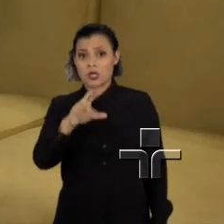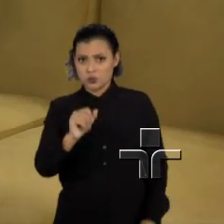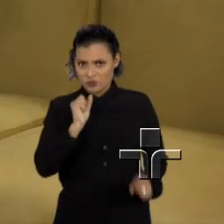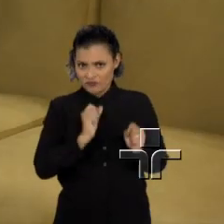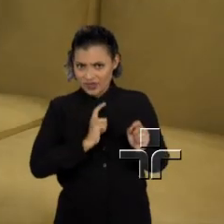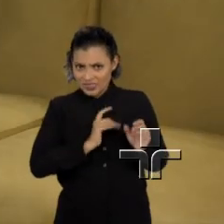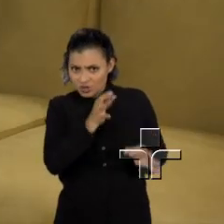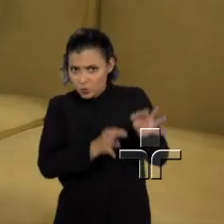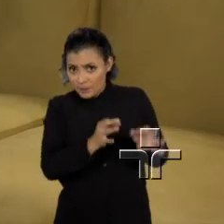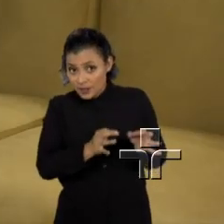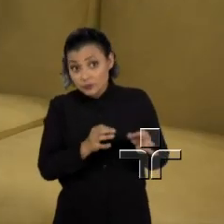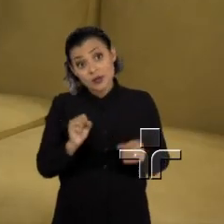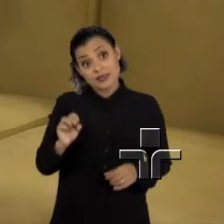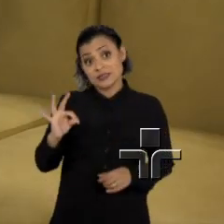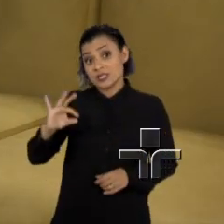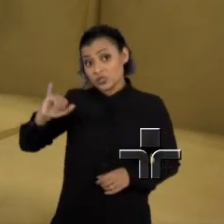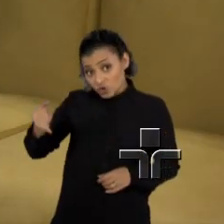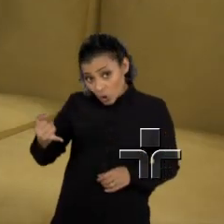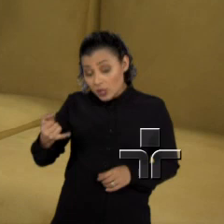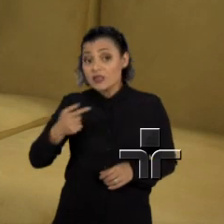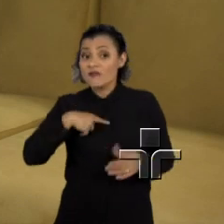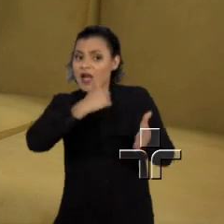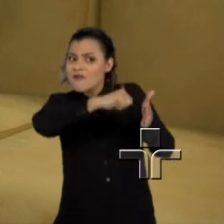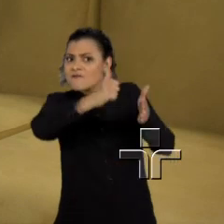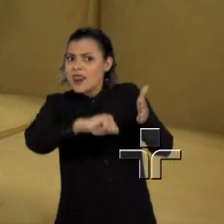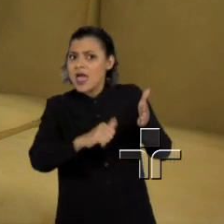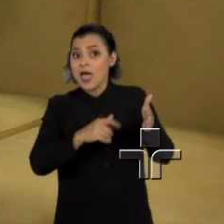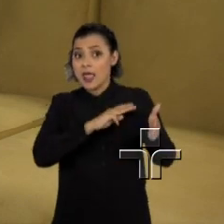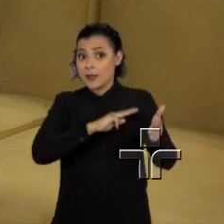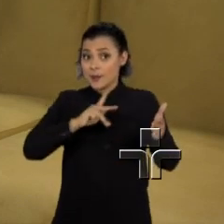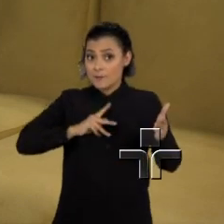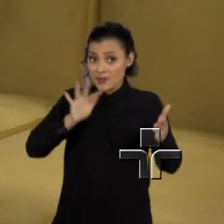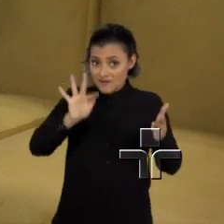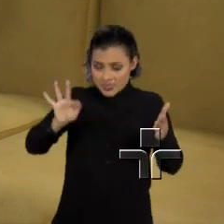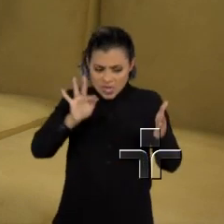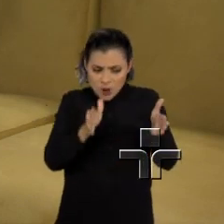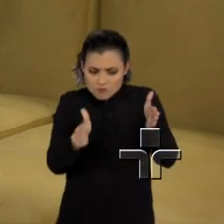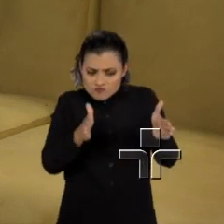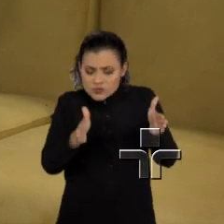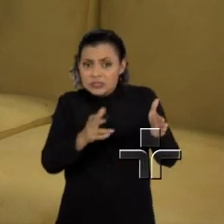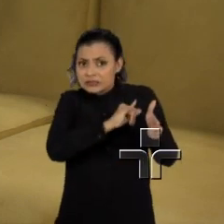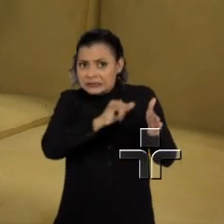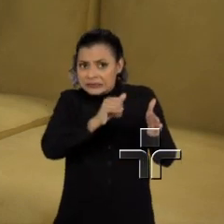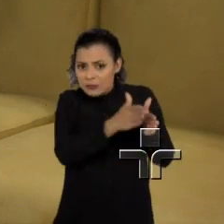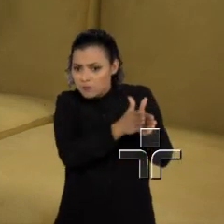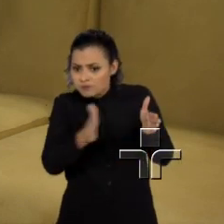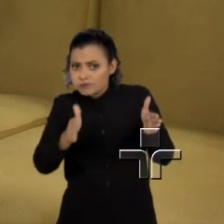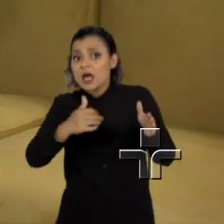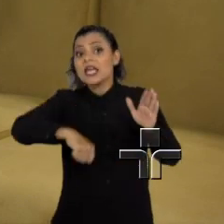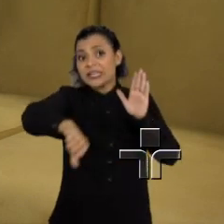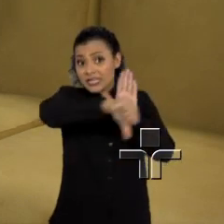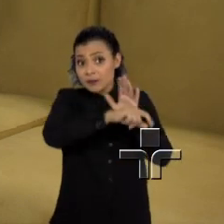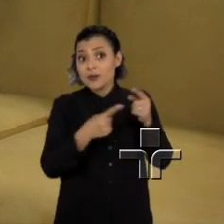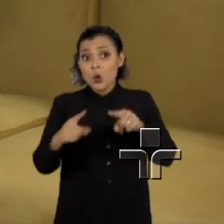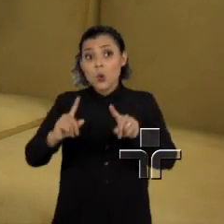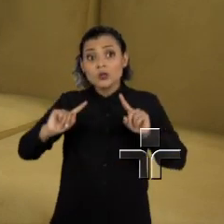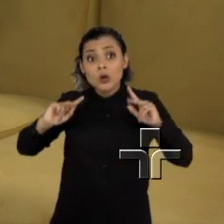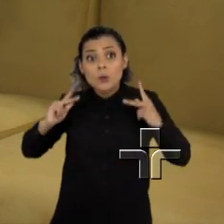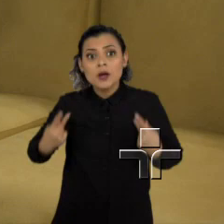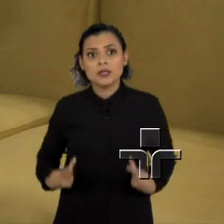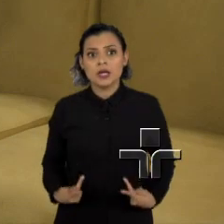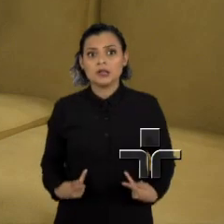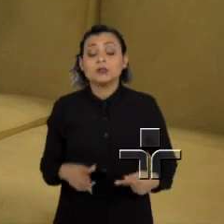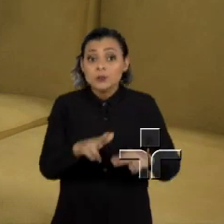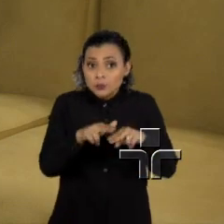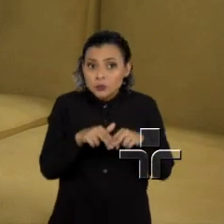STJ vai analisar um recurso do Ministério Público Federal que sustenta que o atentado foi um crime contra a humanidade e, por isso,